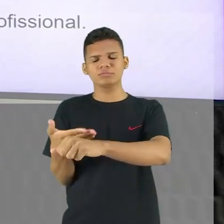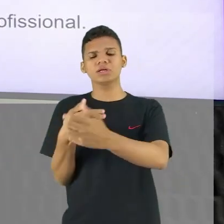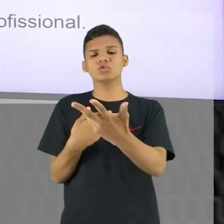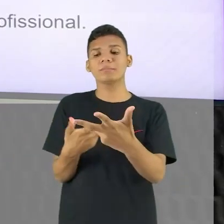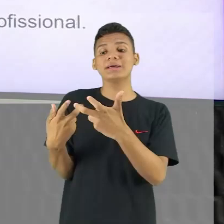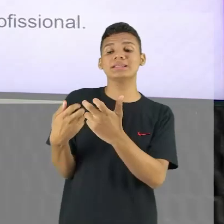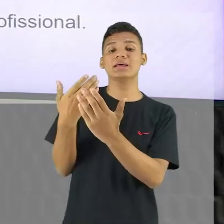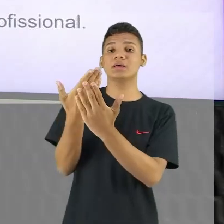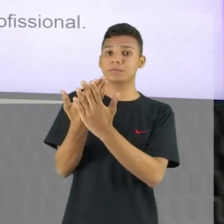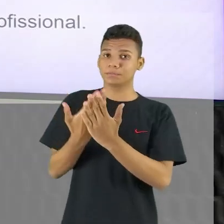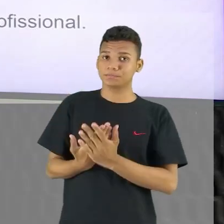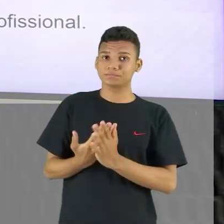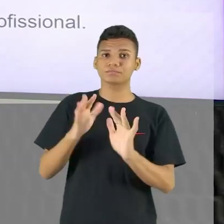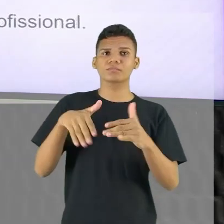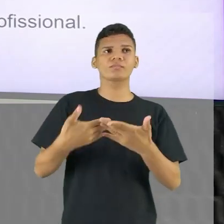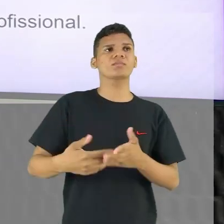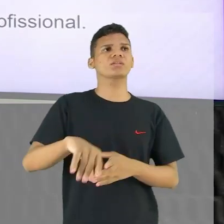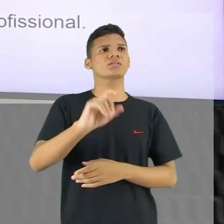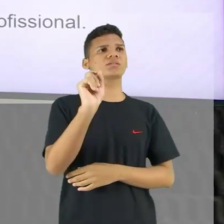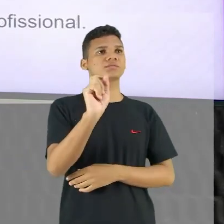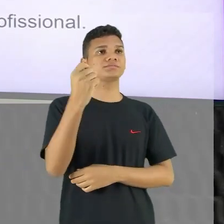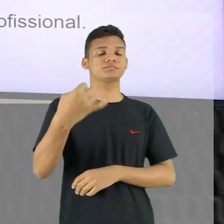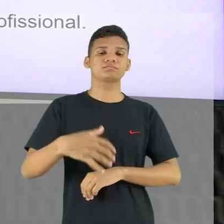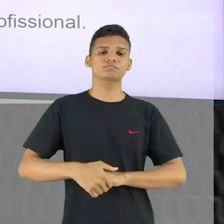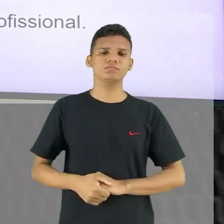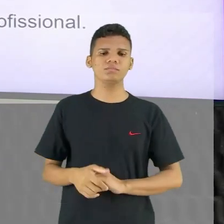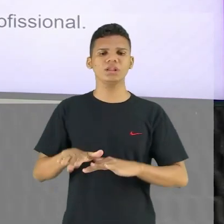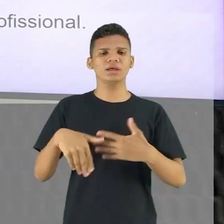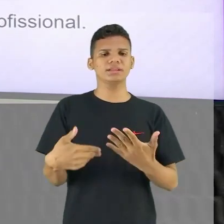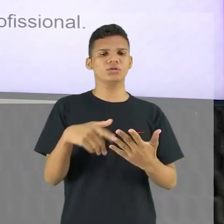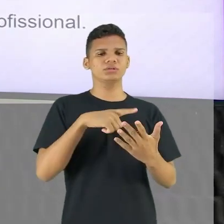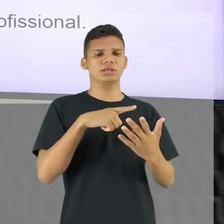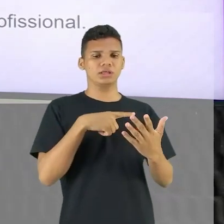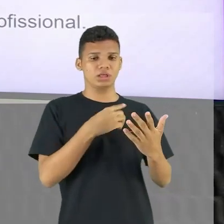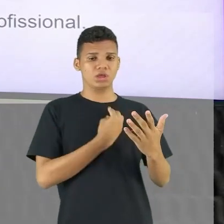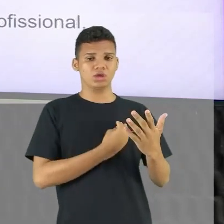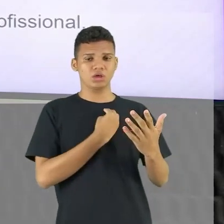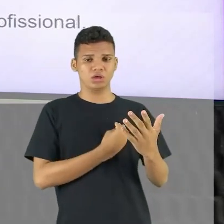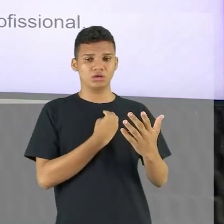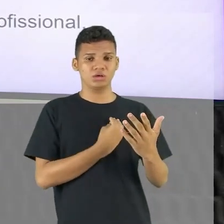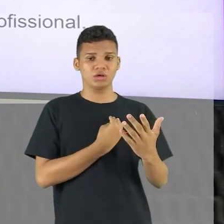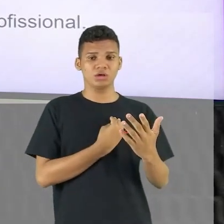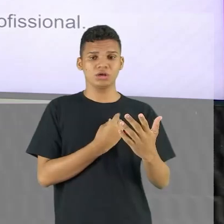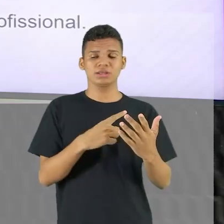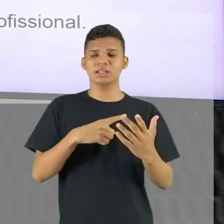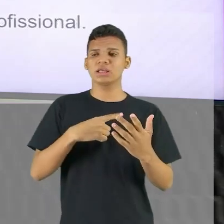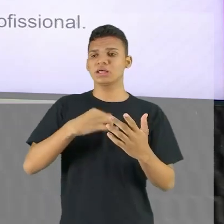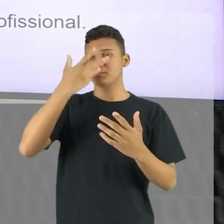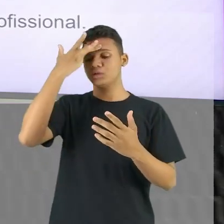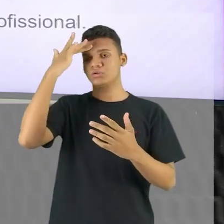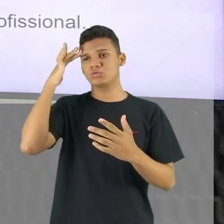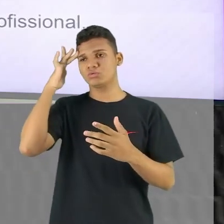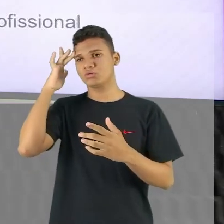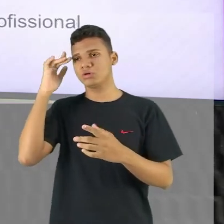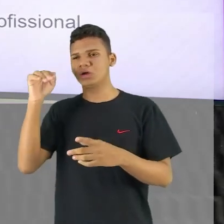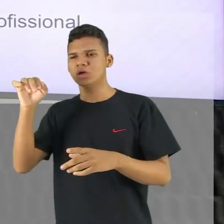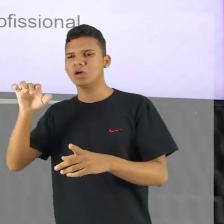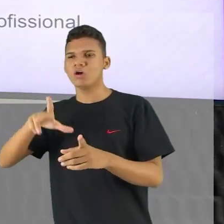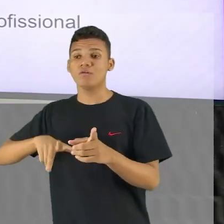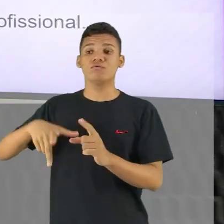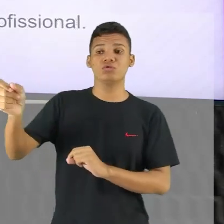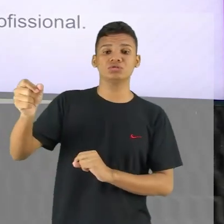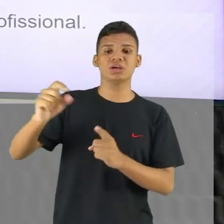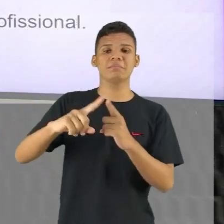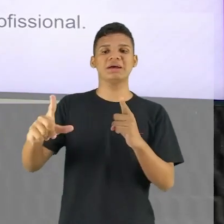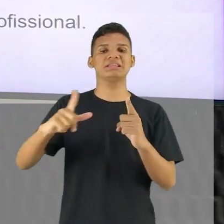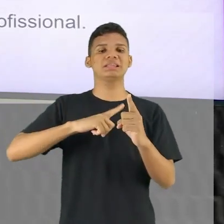E aí a questão diz o seguinte: ao retratar a trajetória de refugiados, o poema recorre à imagem